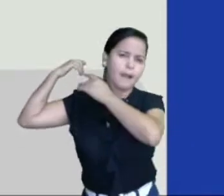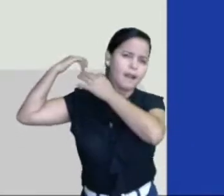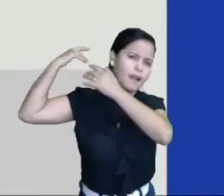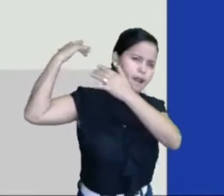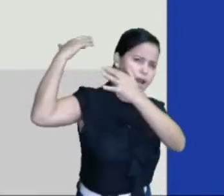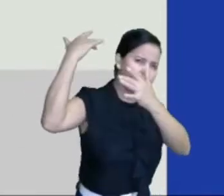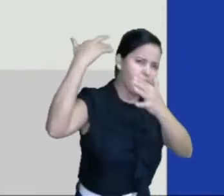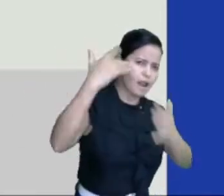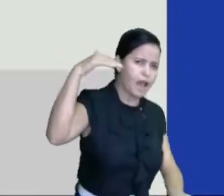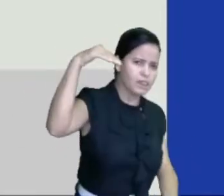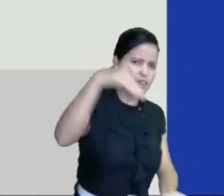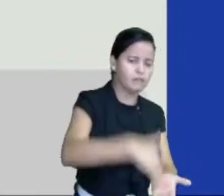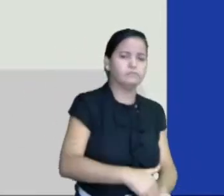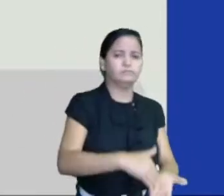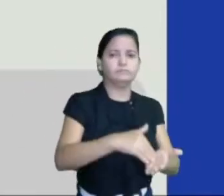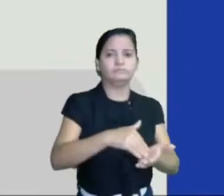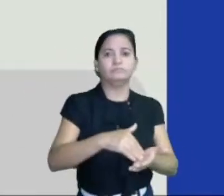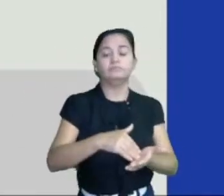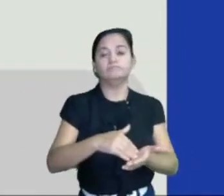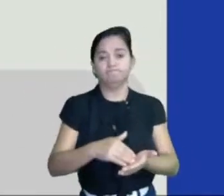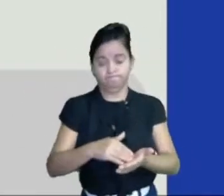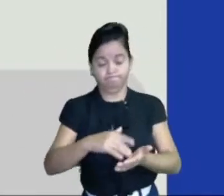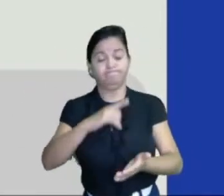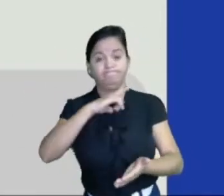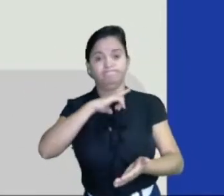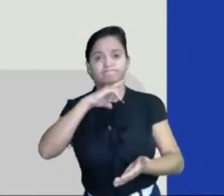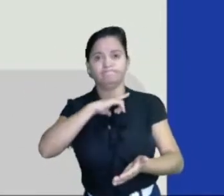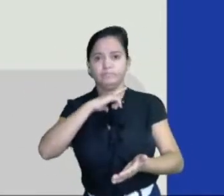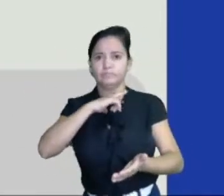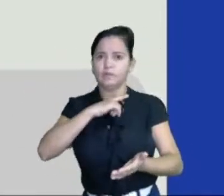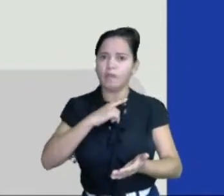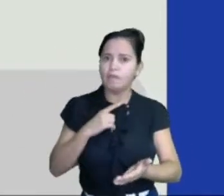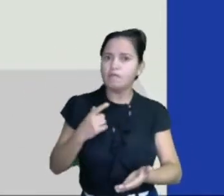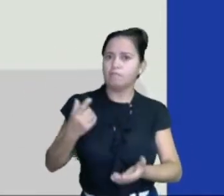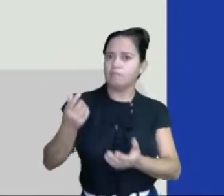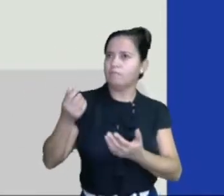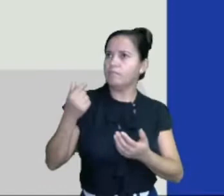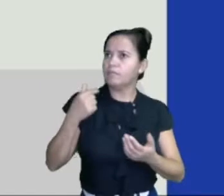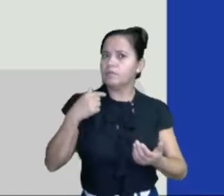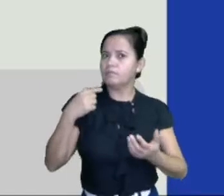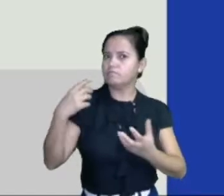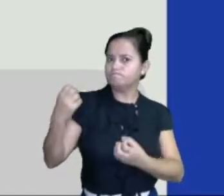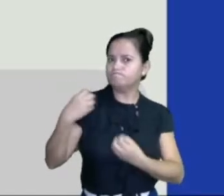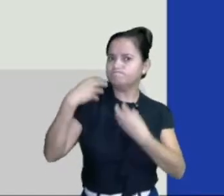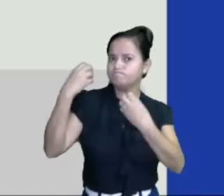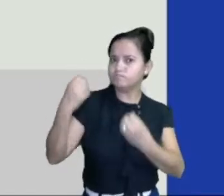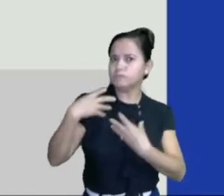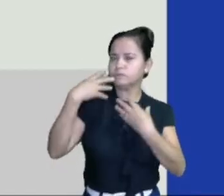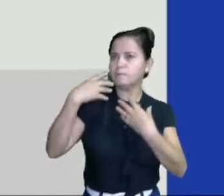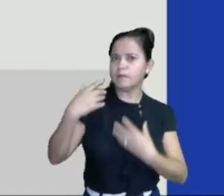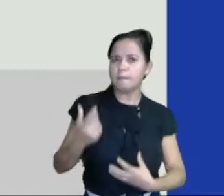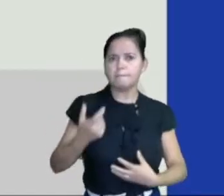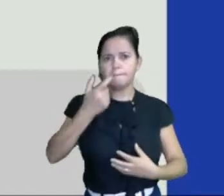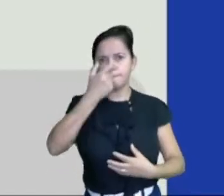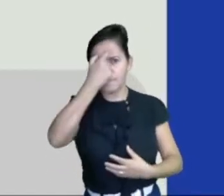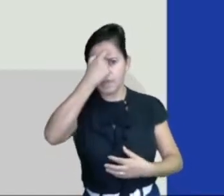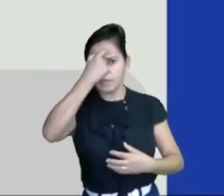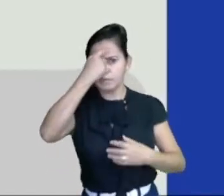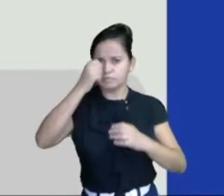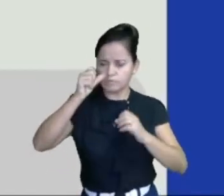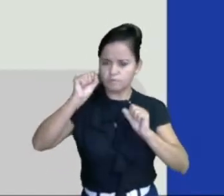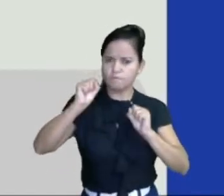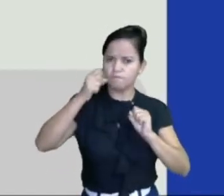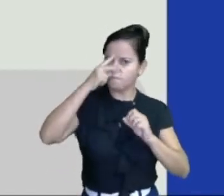nossos descendentes. Essas heranças contribuem para fortalecer a memória e identidade